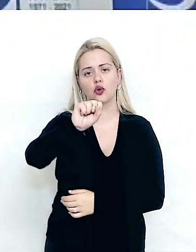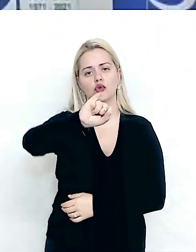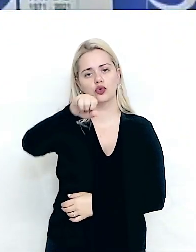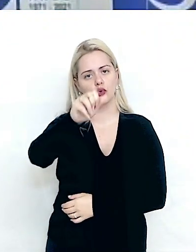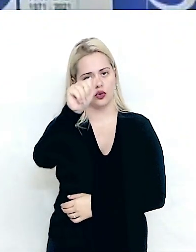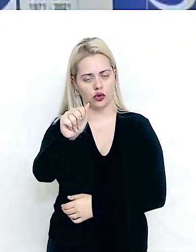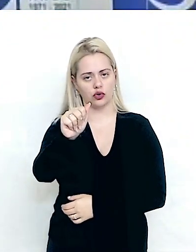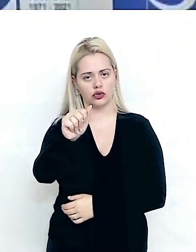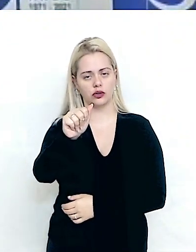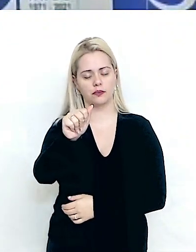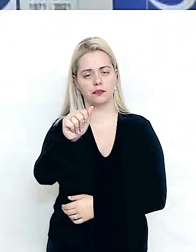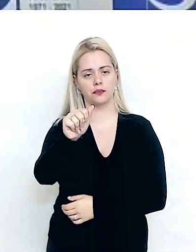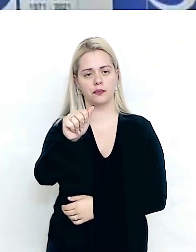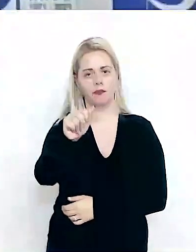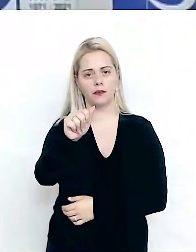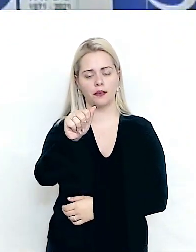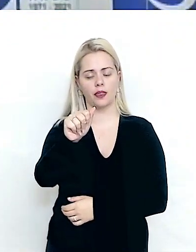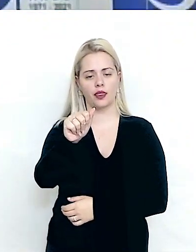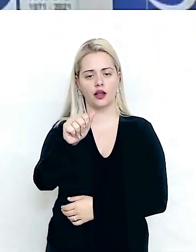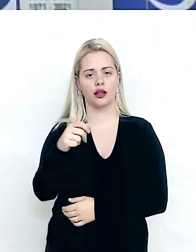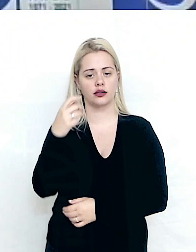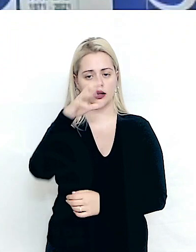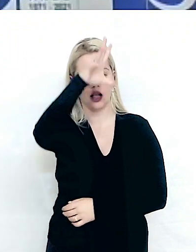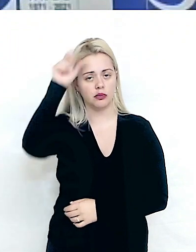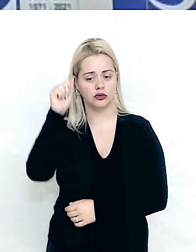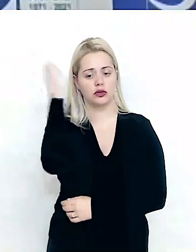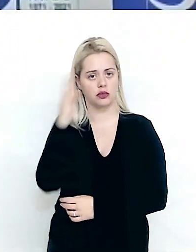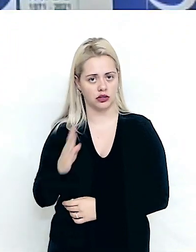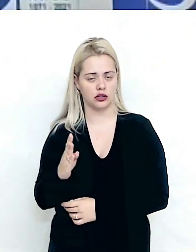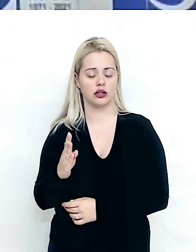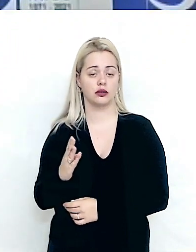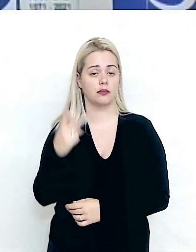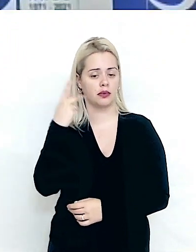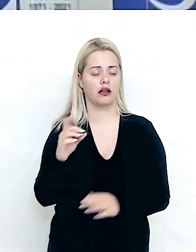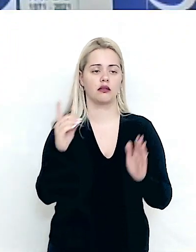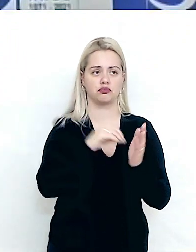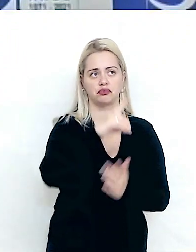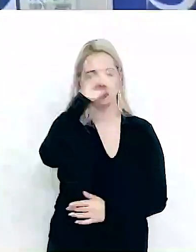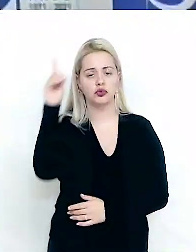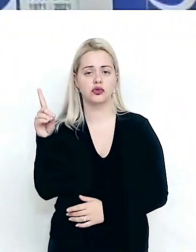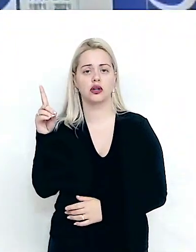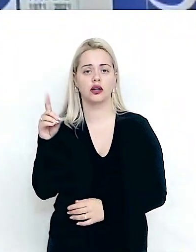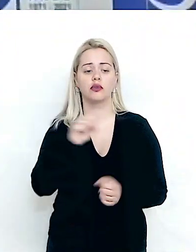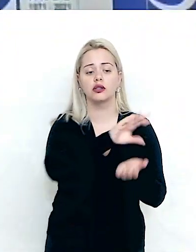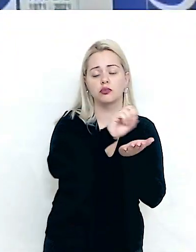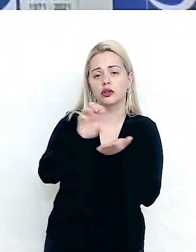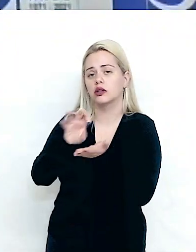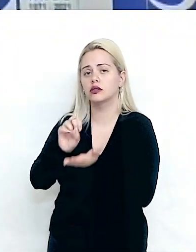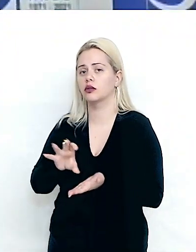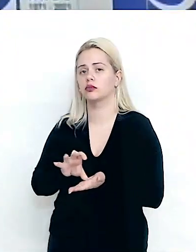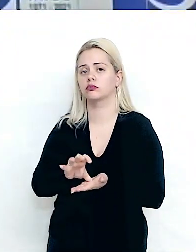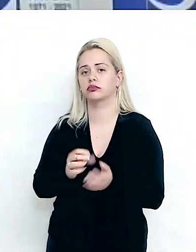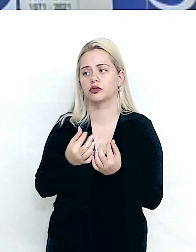produzida no, no, no, na Amazônia brasileira a partir de uma determinada data, com vistas à sua exportação,